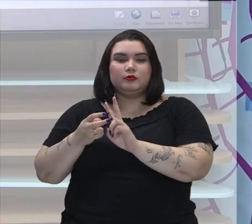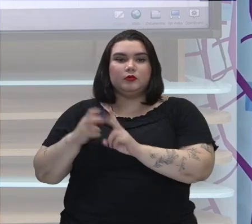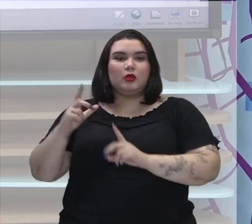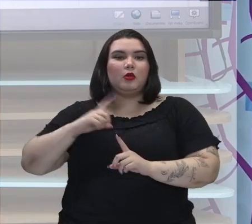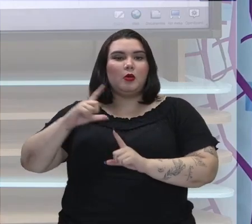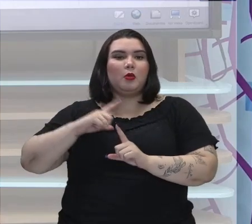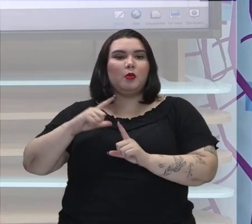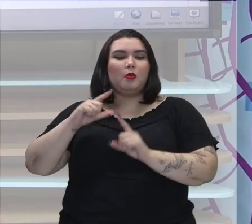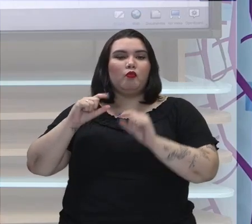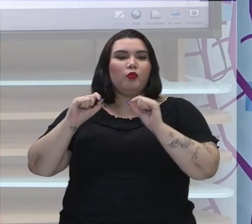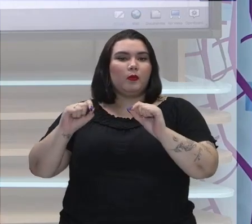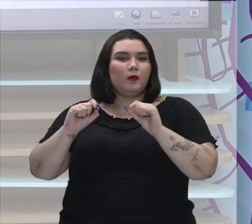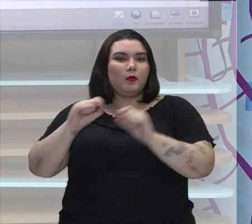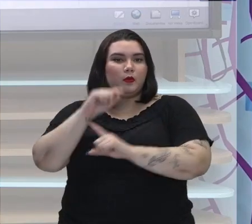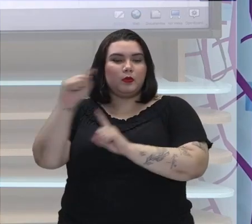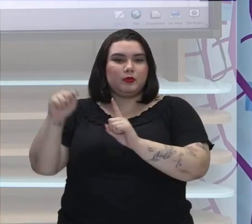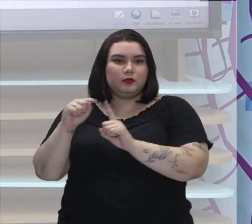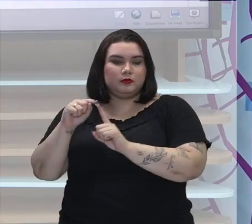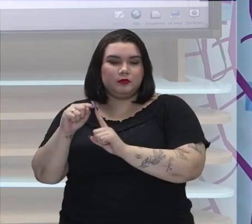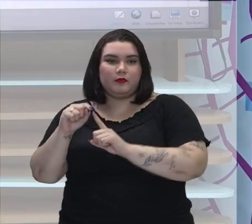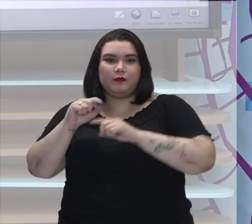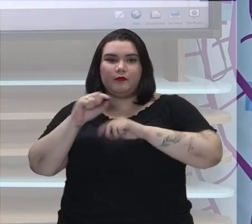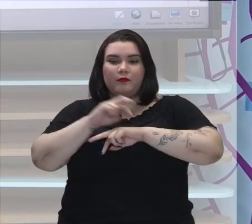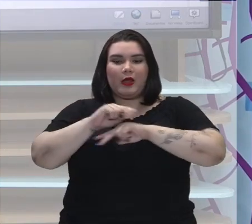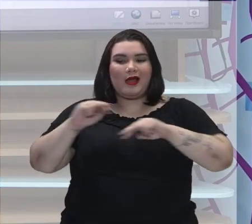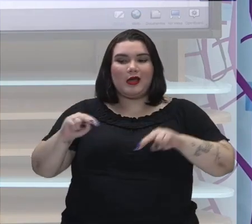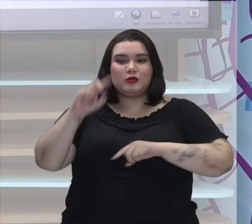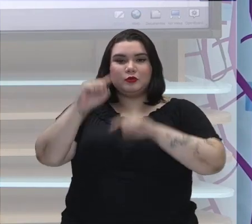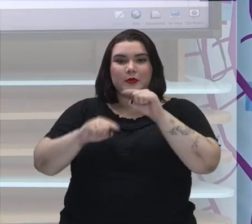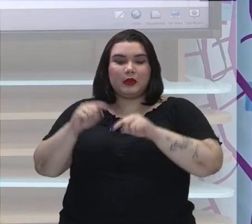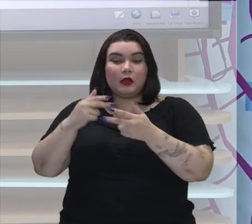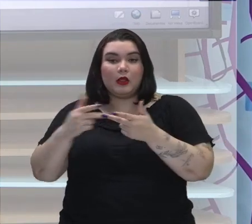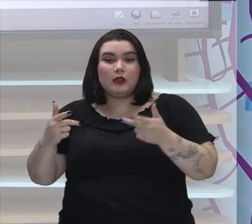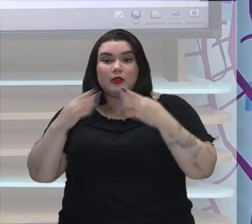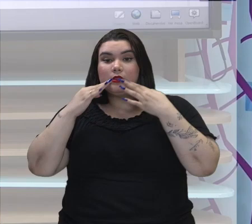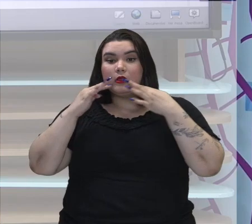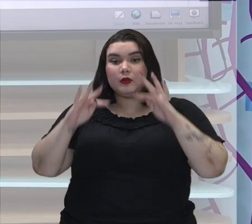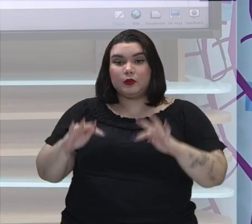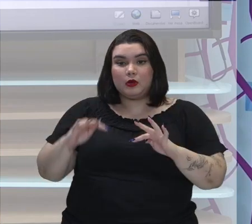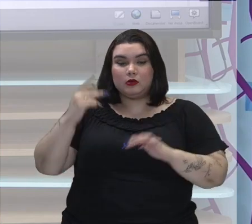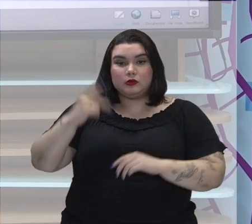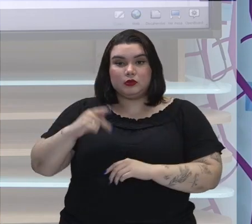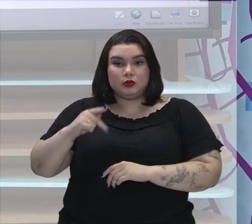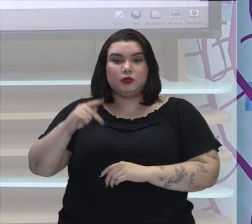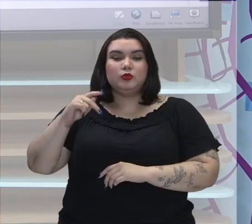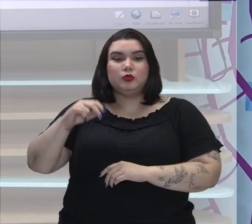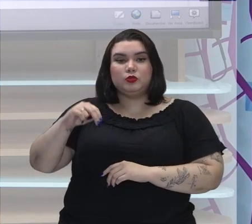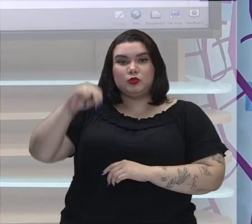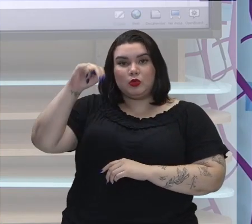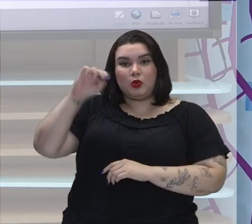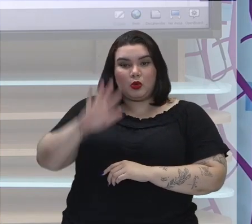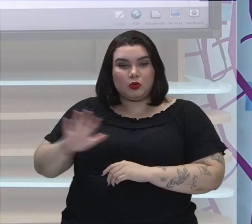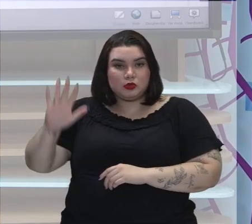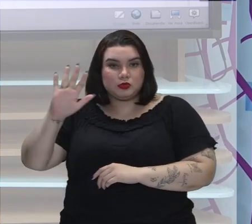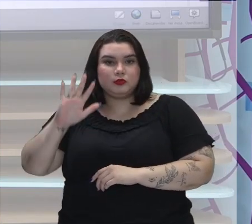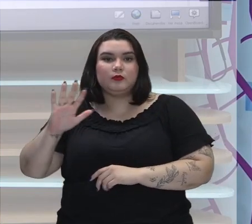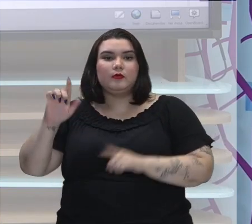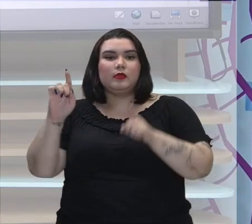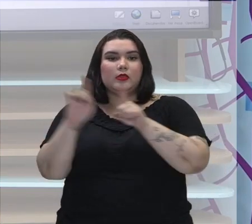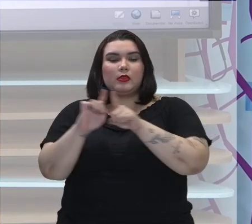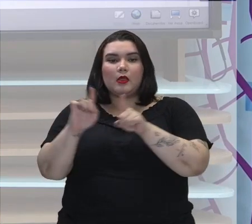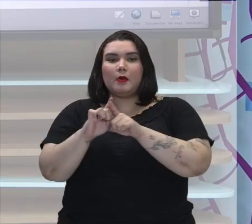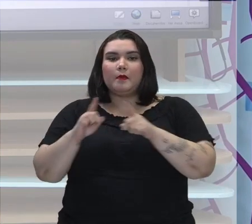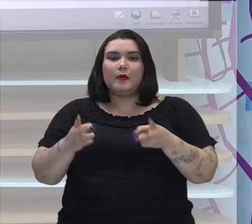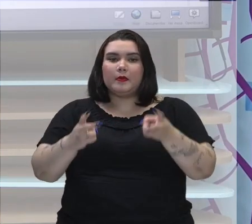busca dos diversos produtos, principalmente das drogas do sertão, assim como uma